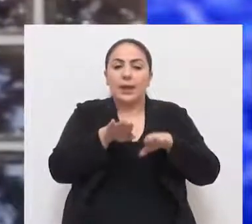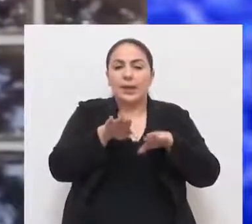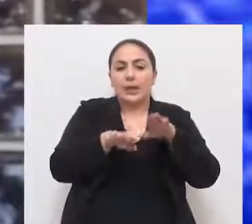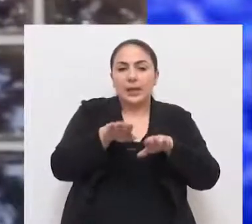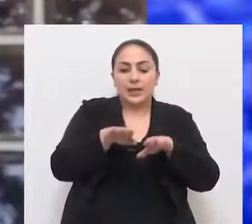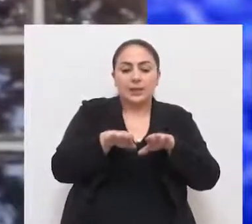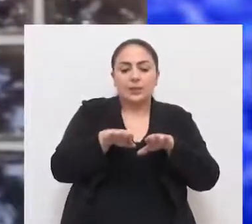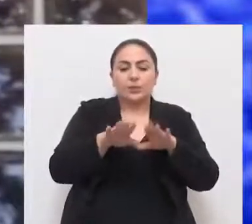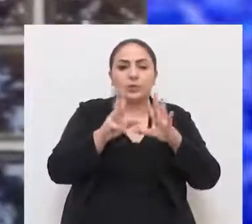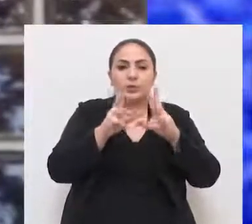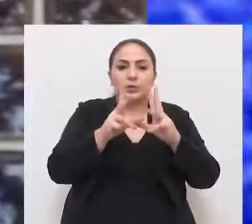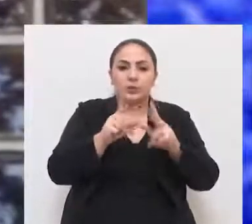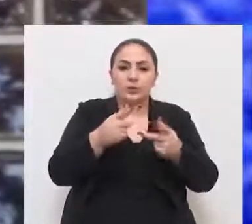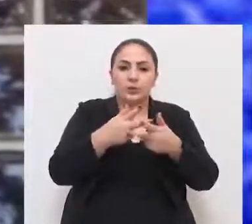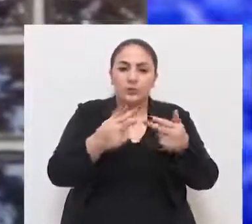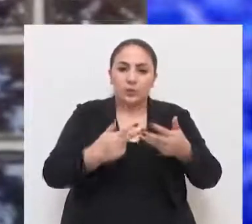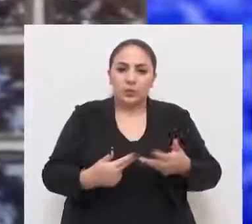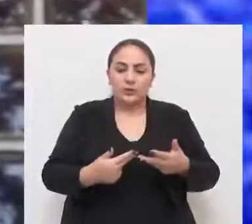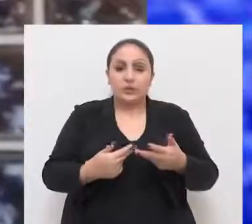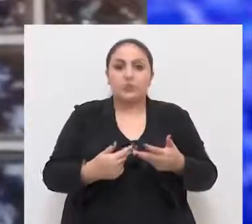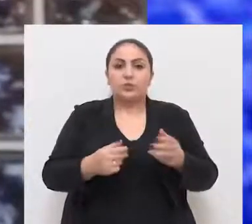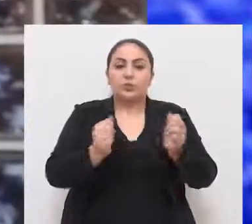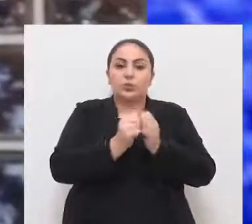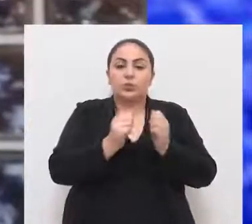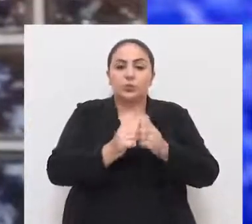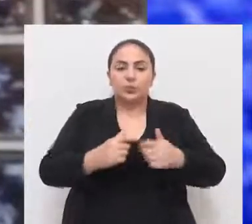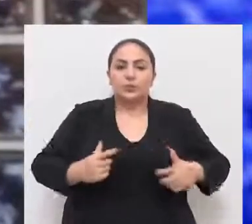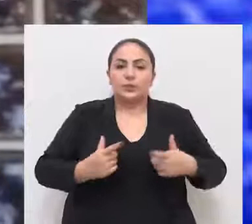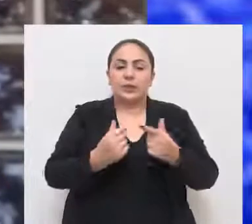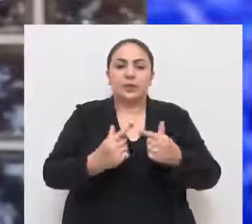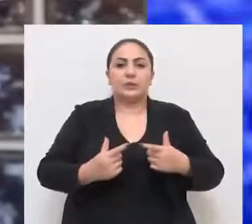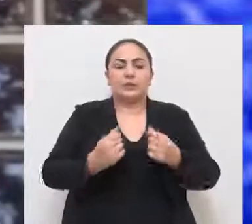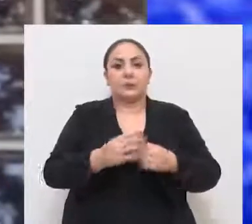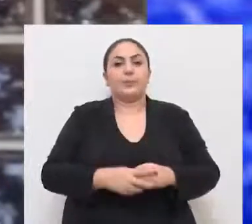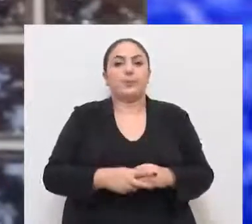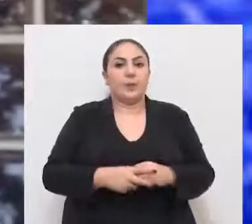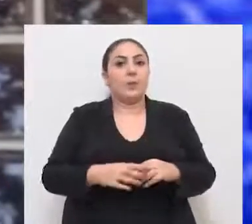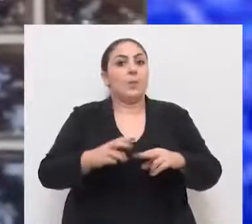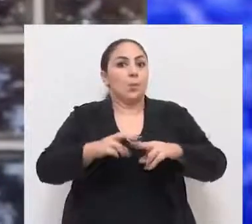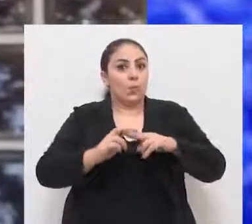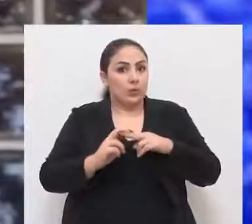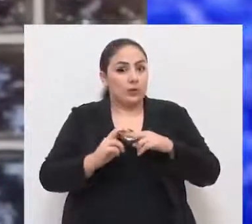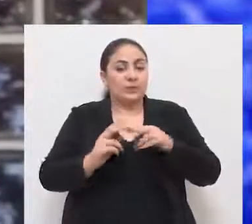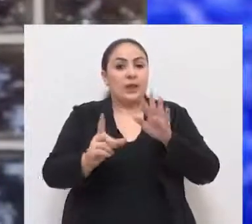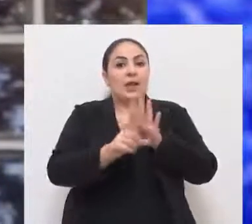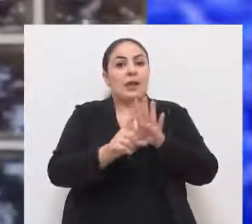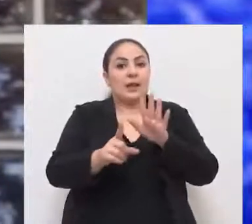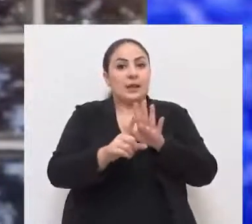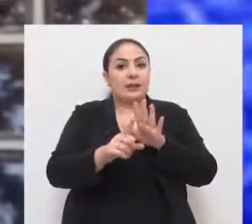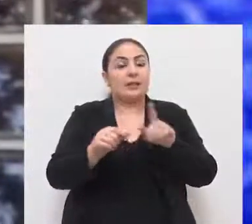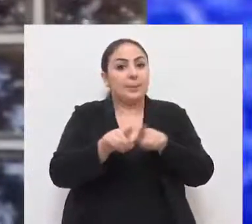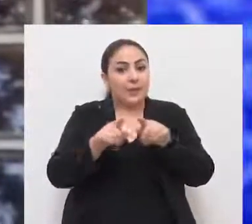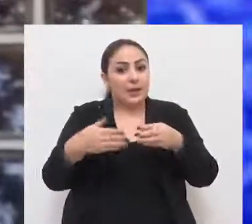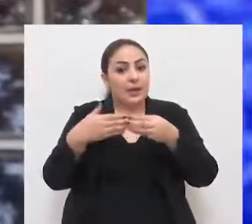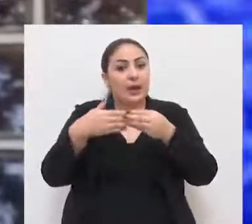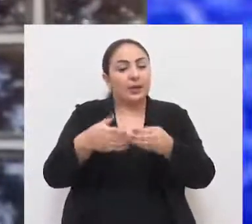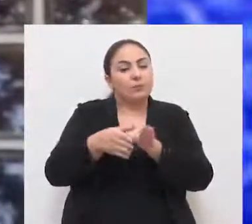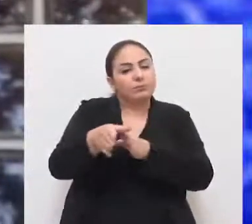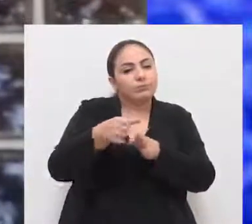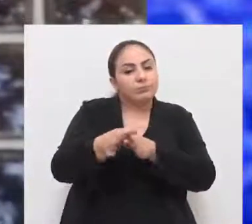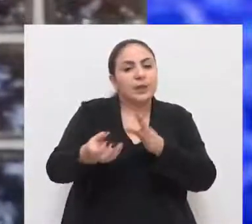equilíbrio das receitas com as despesas. Assim, além de orientar a